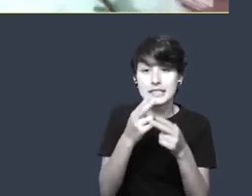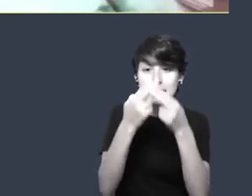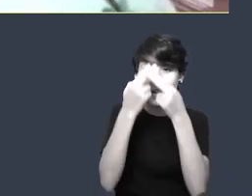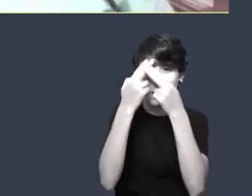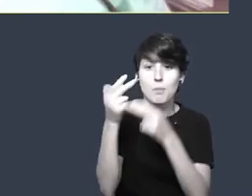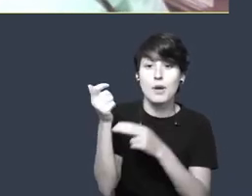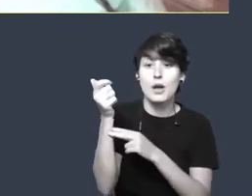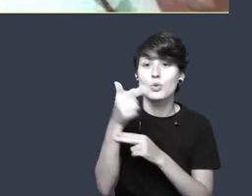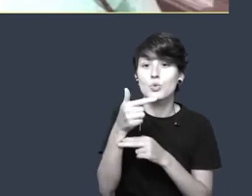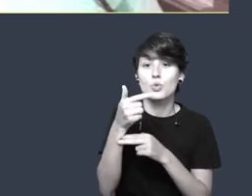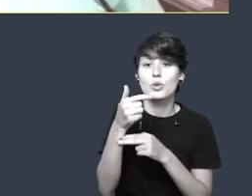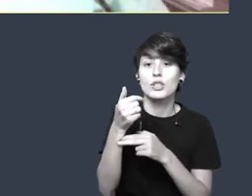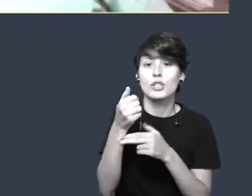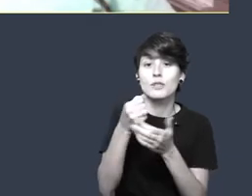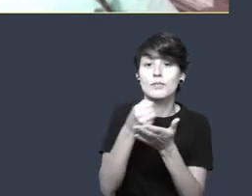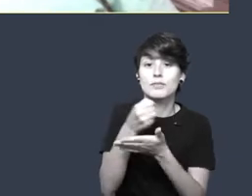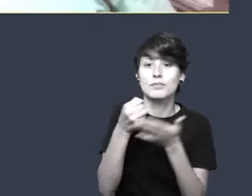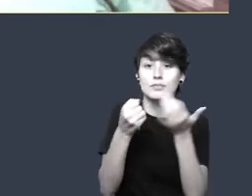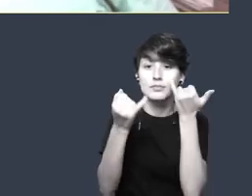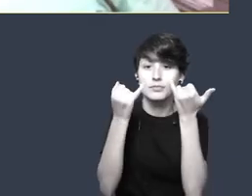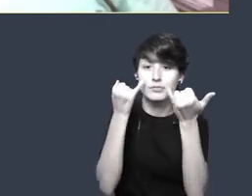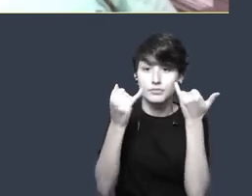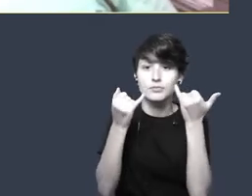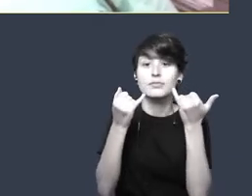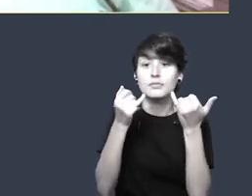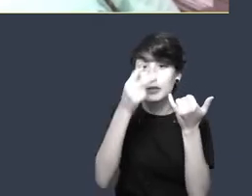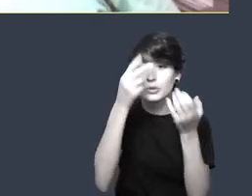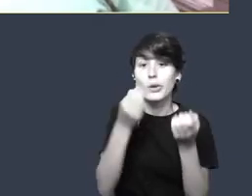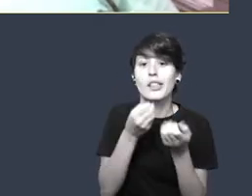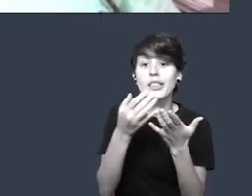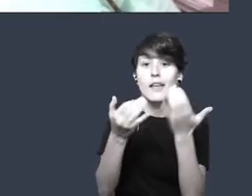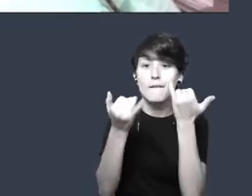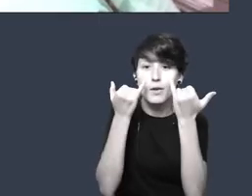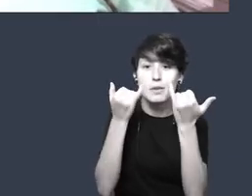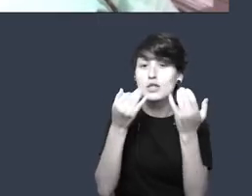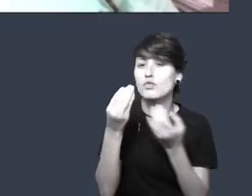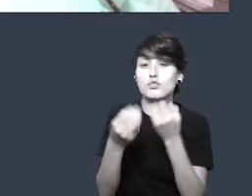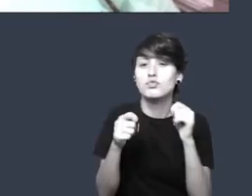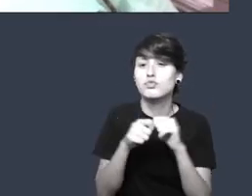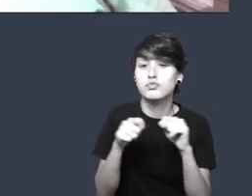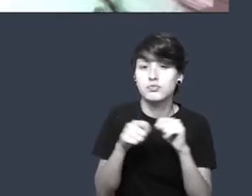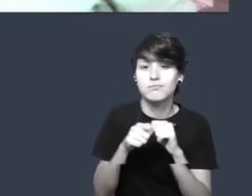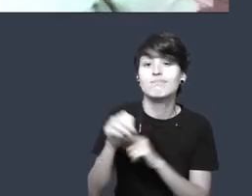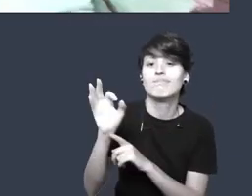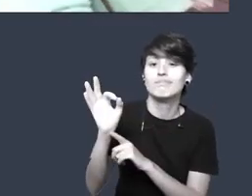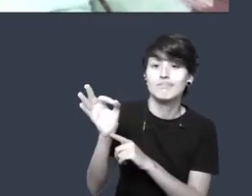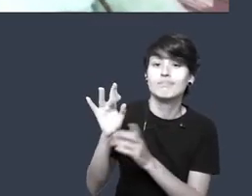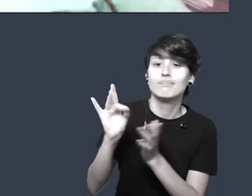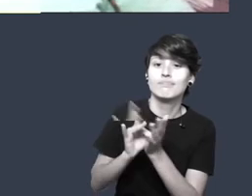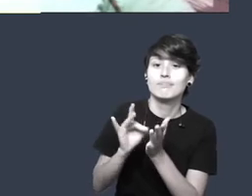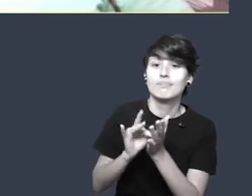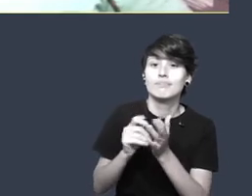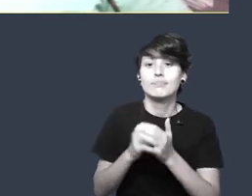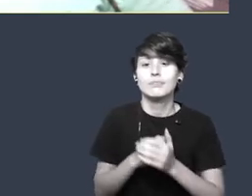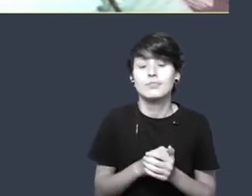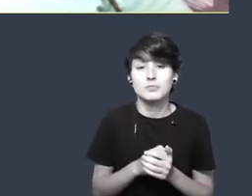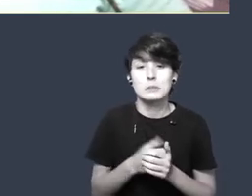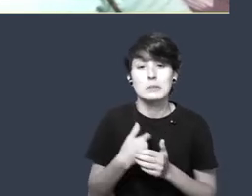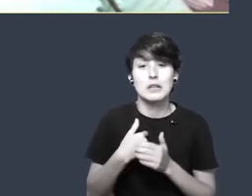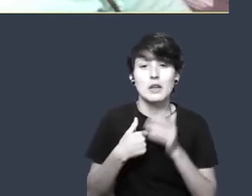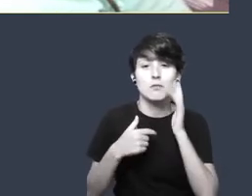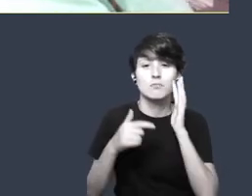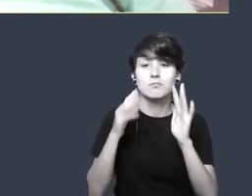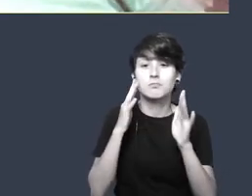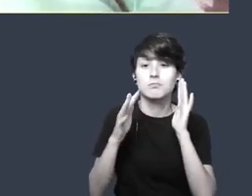que informativo para as pessoas que estão recebendo a informação. É, exatamente. Boa. Eu fiquei pensando